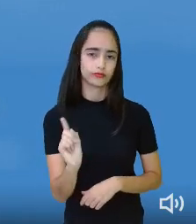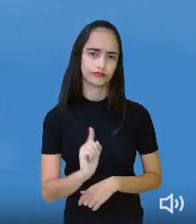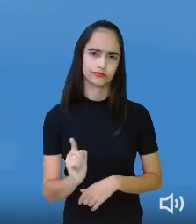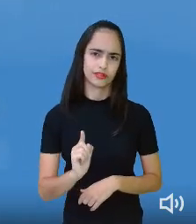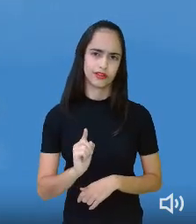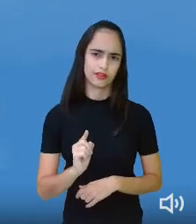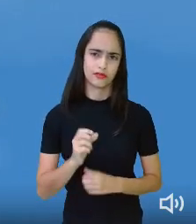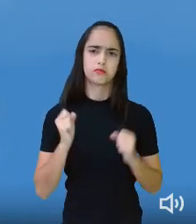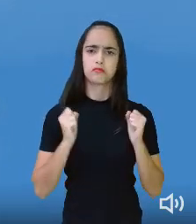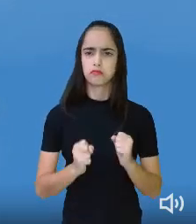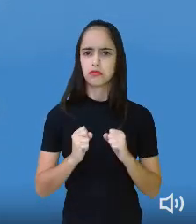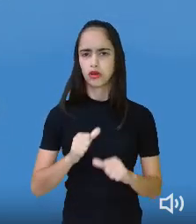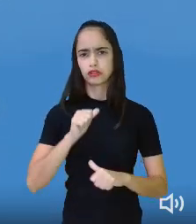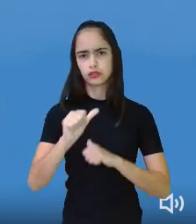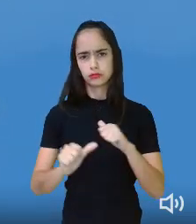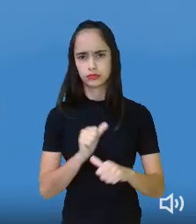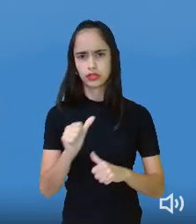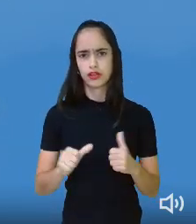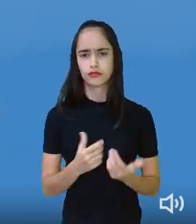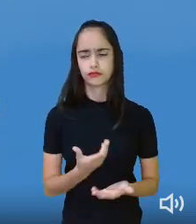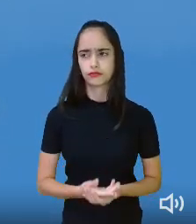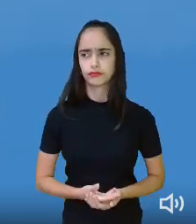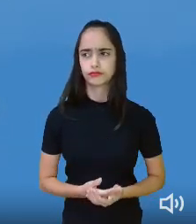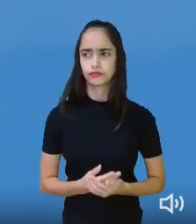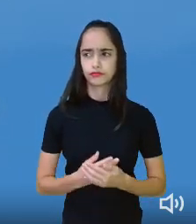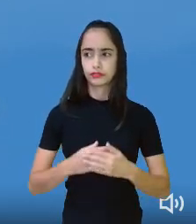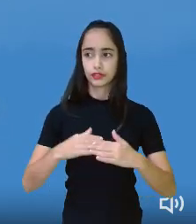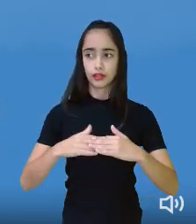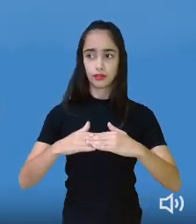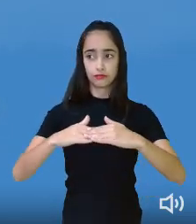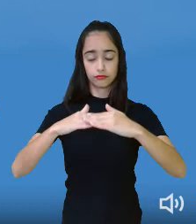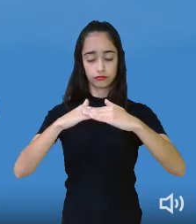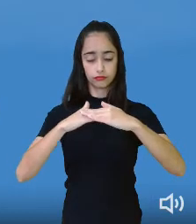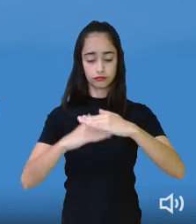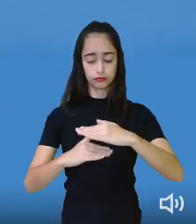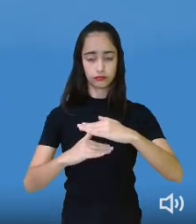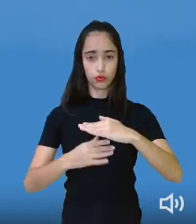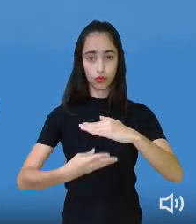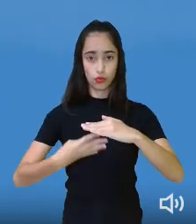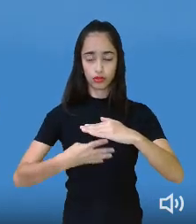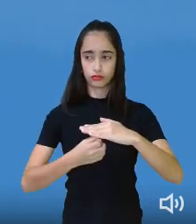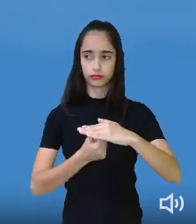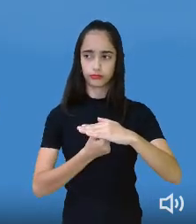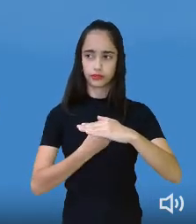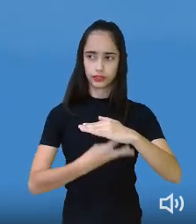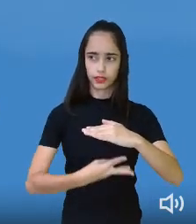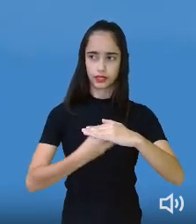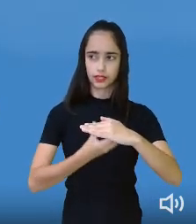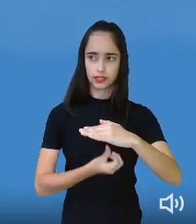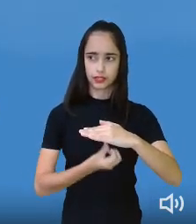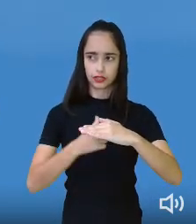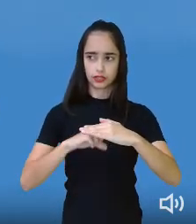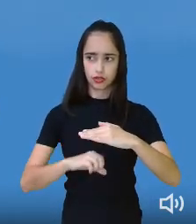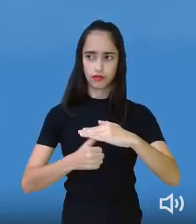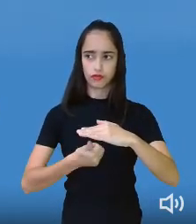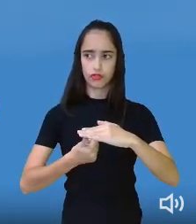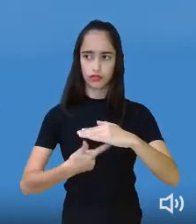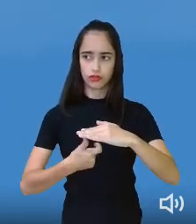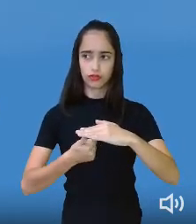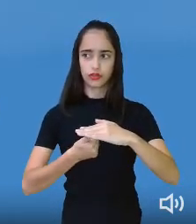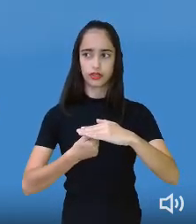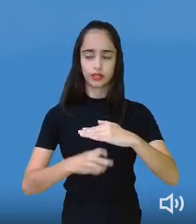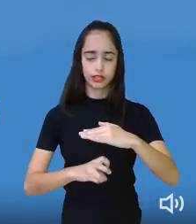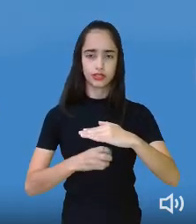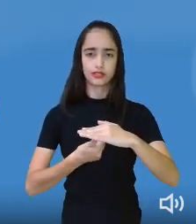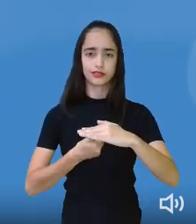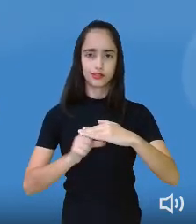25, 30. E na próxima sequência, a quarta sequência, 3, 6, 9, 12,